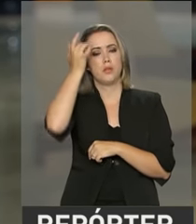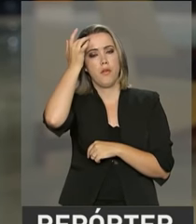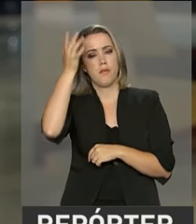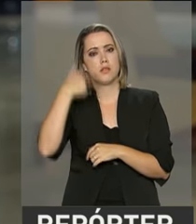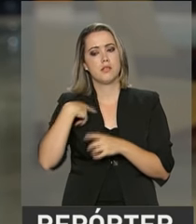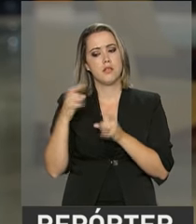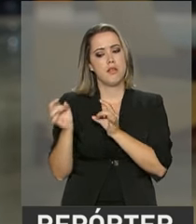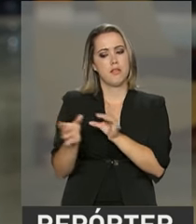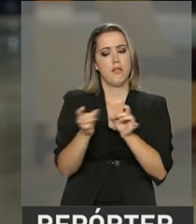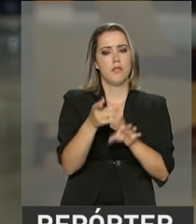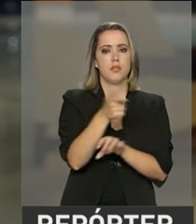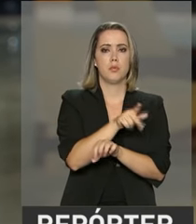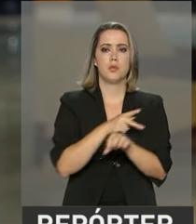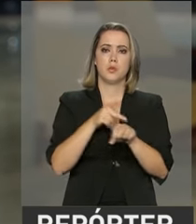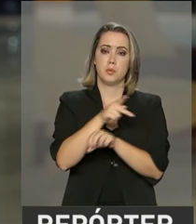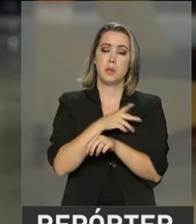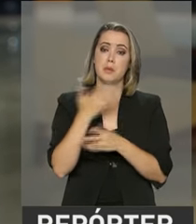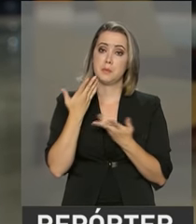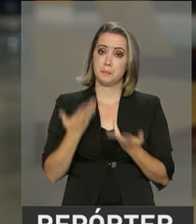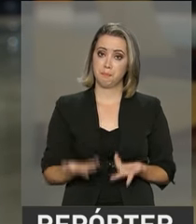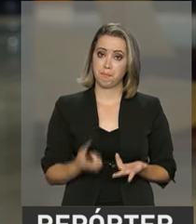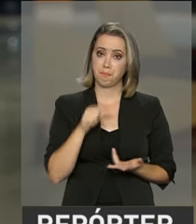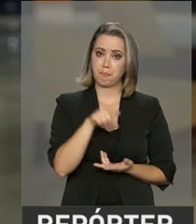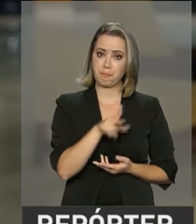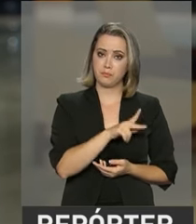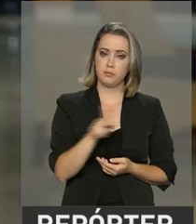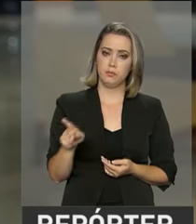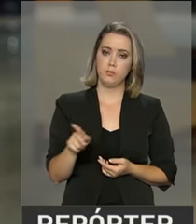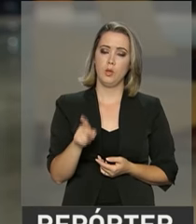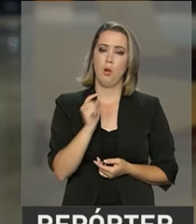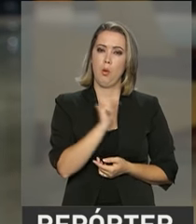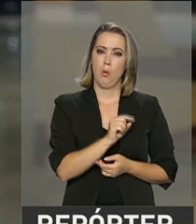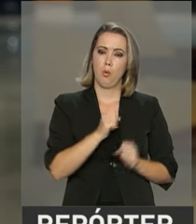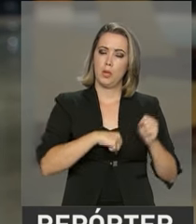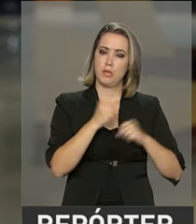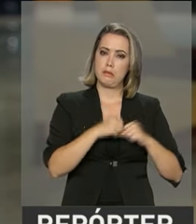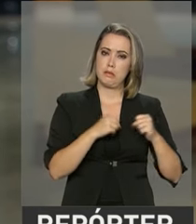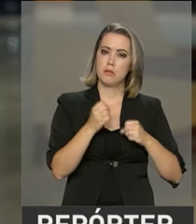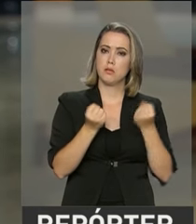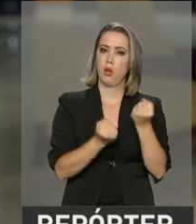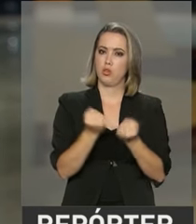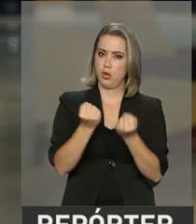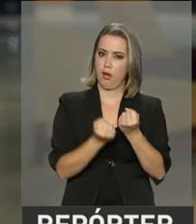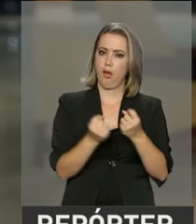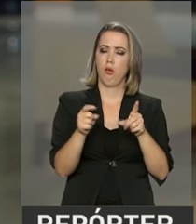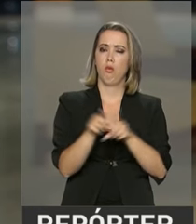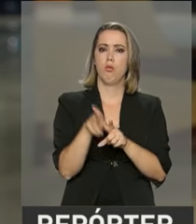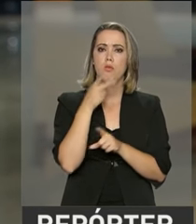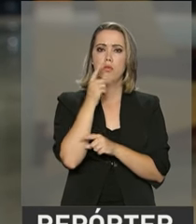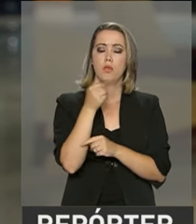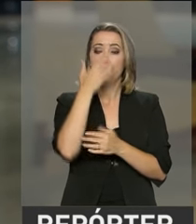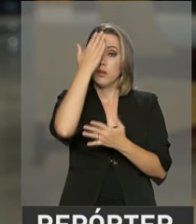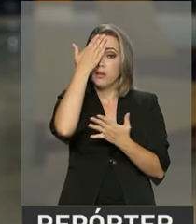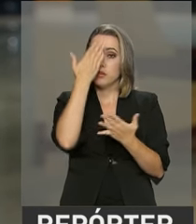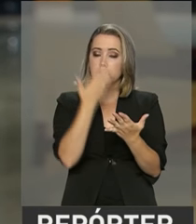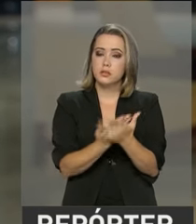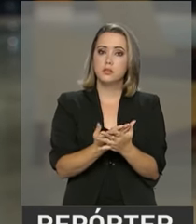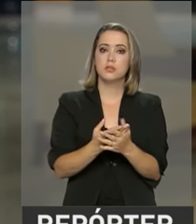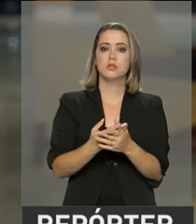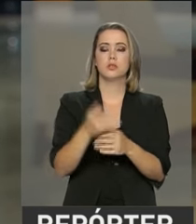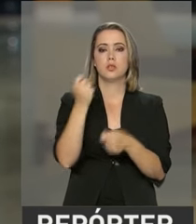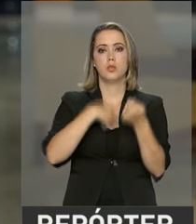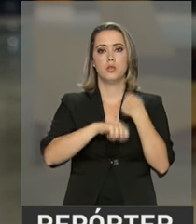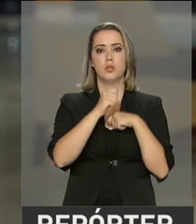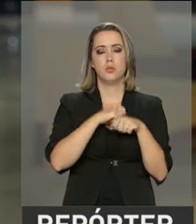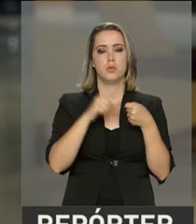de veículos segundo o presidente da fábia o a confiança na economia está voltando e o setor